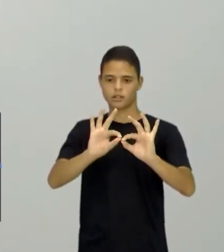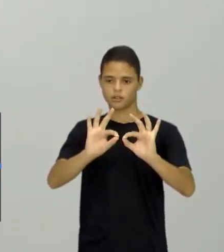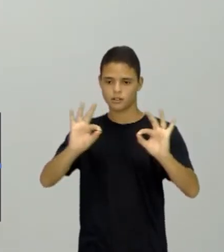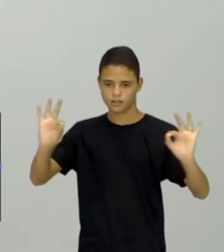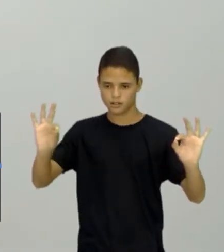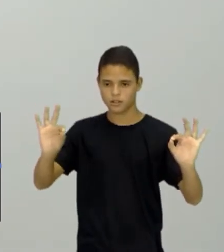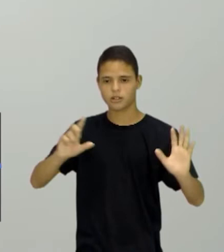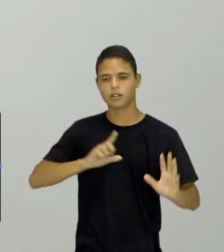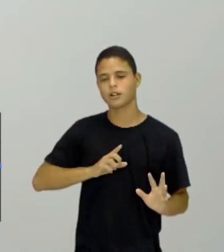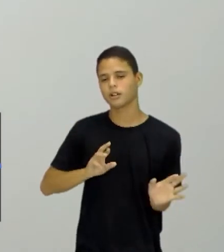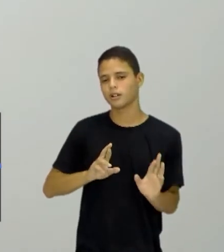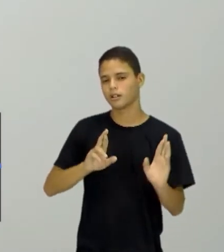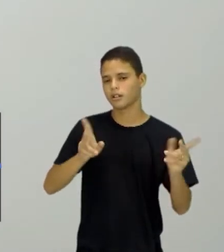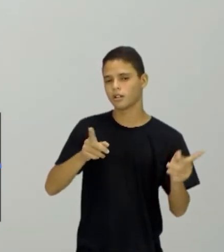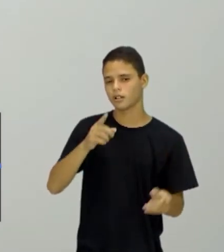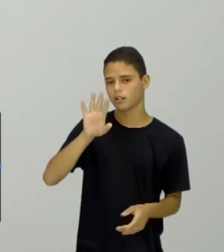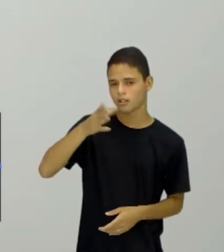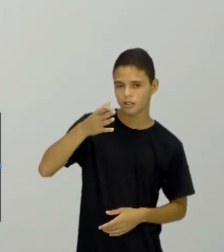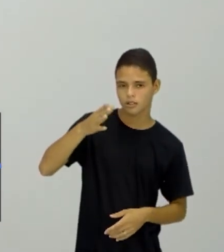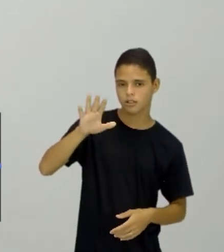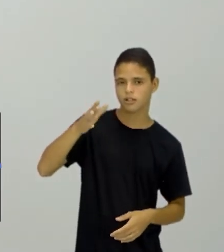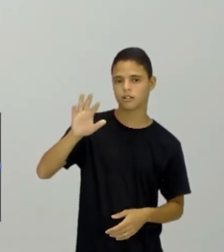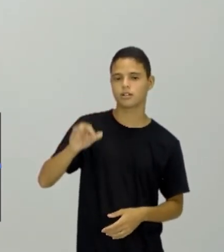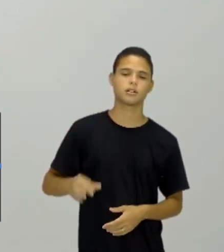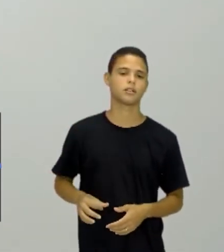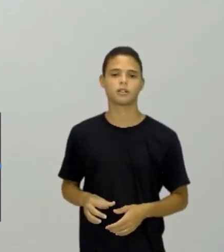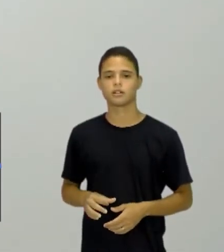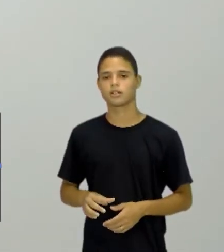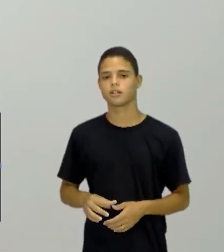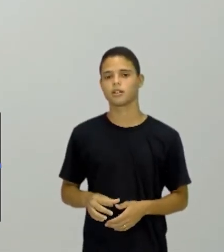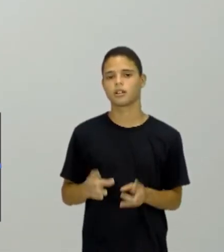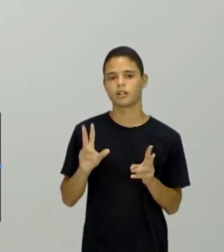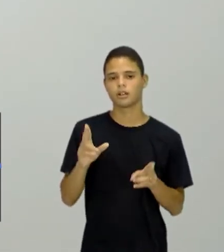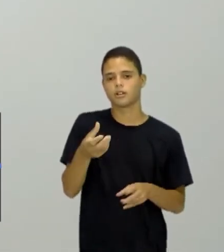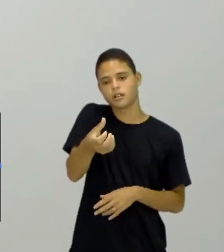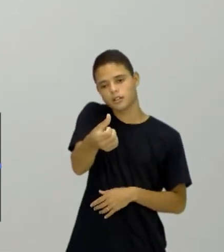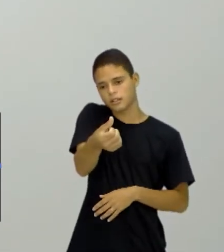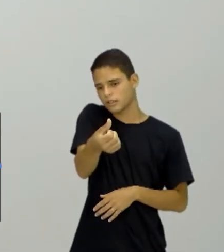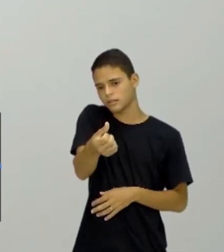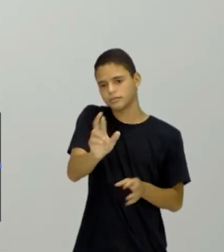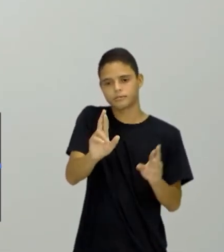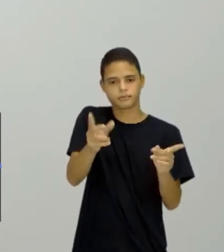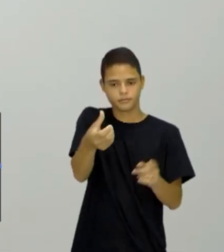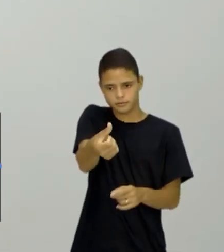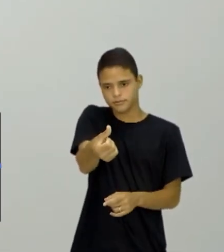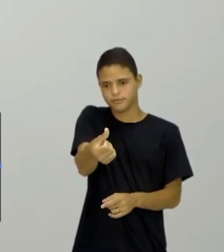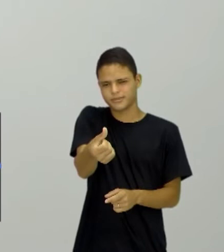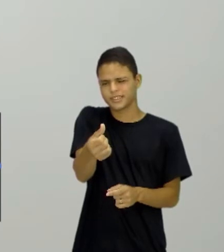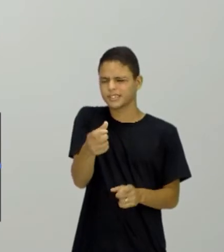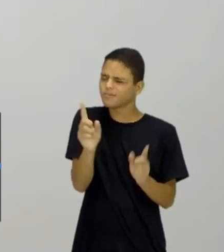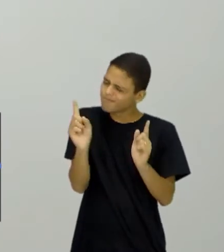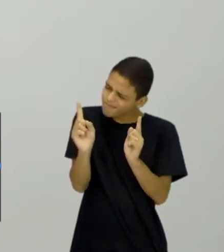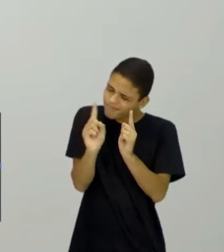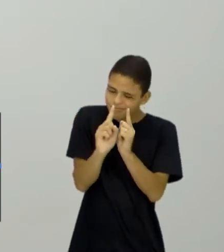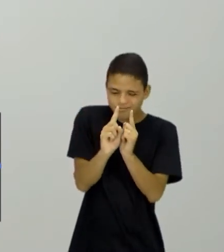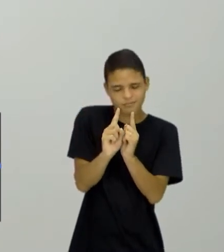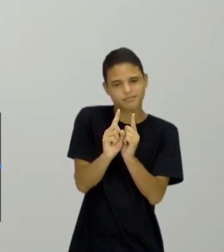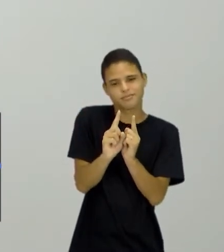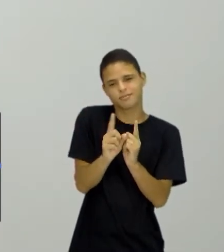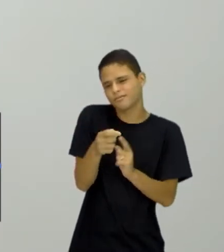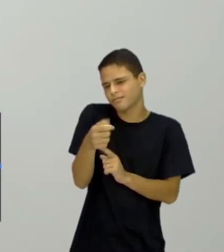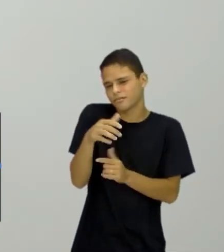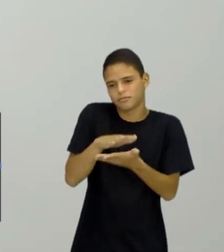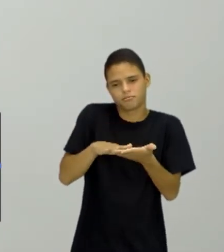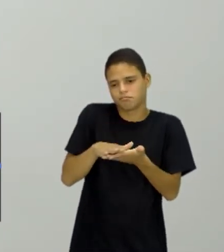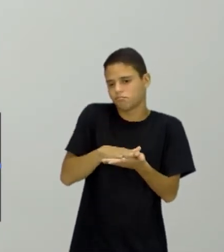uma diferença de quadradinhos de tela igual a 6. É muito pouco isso. Isso é muito